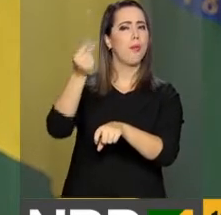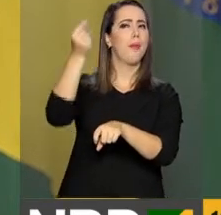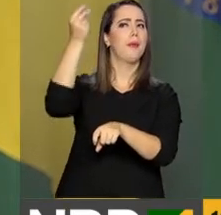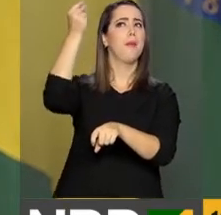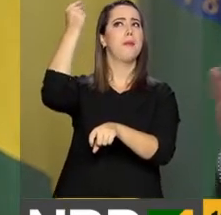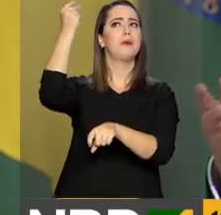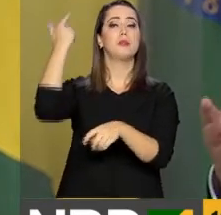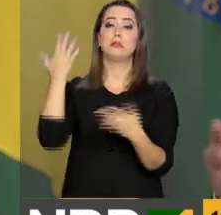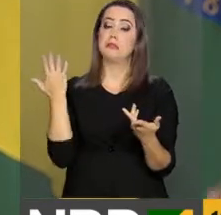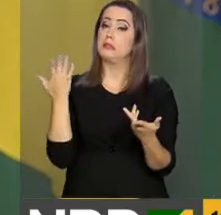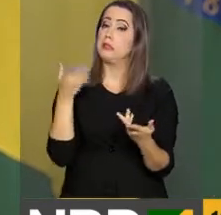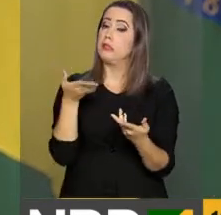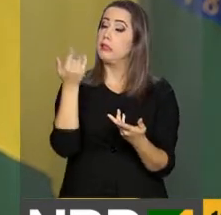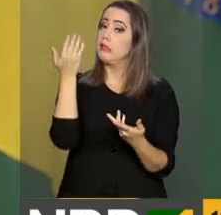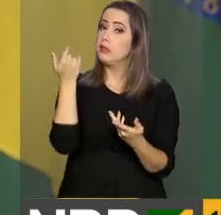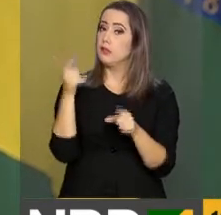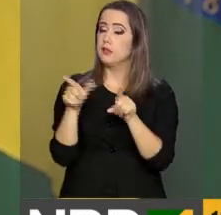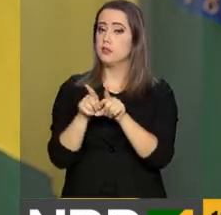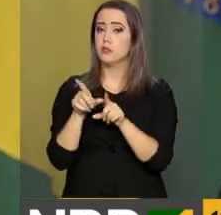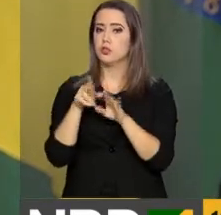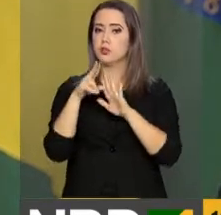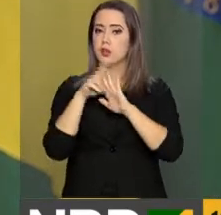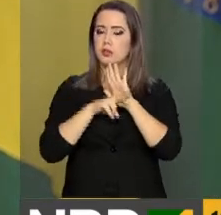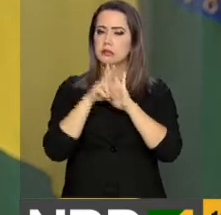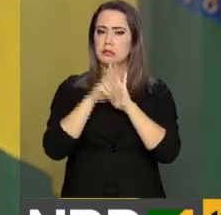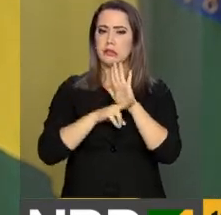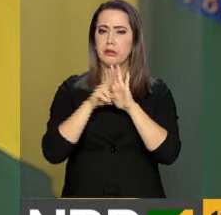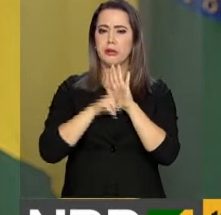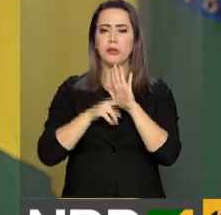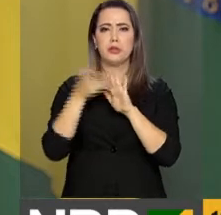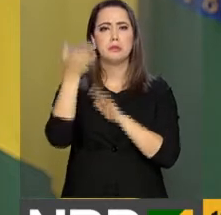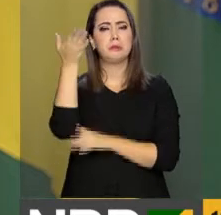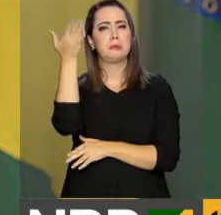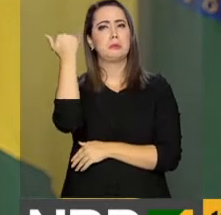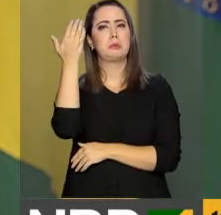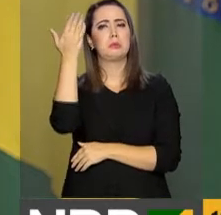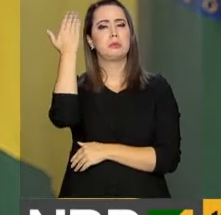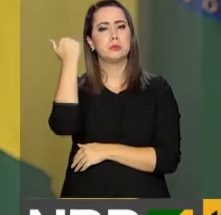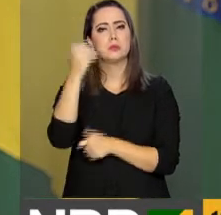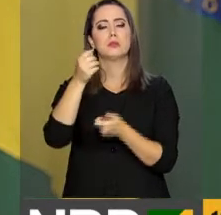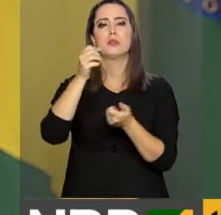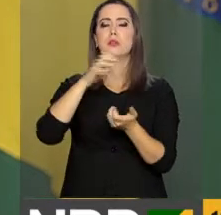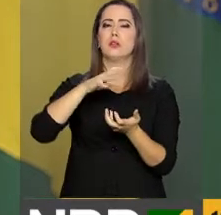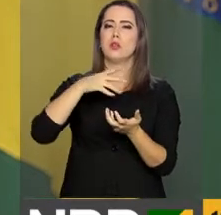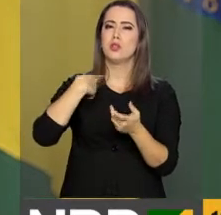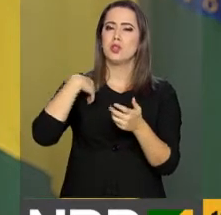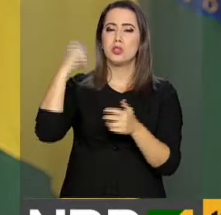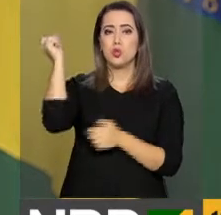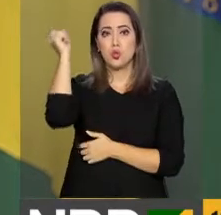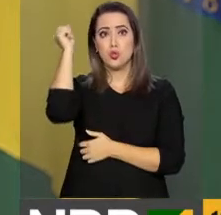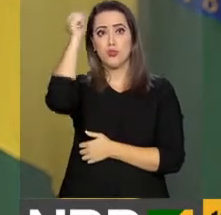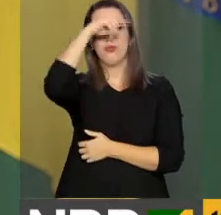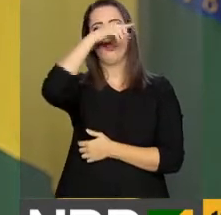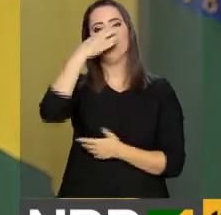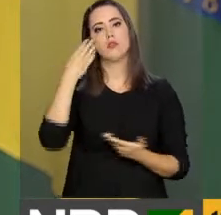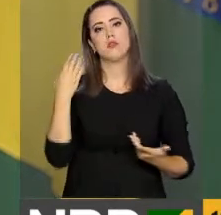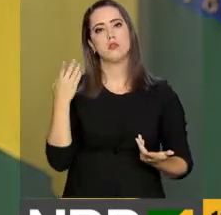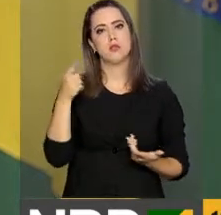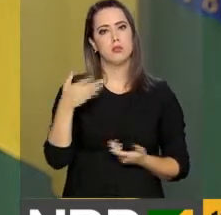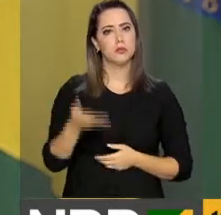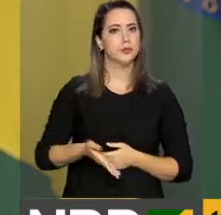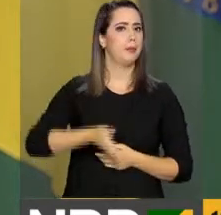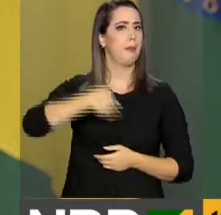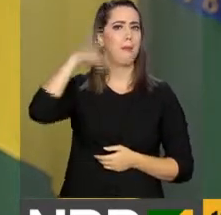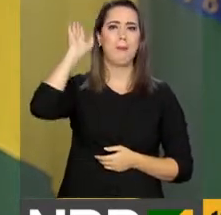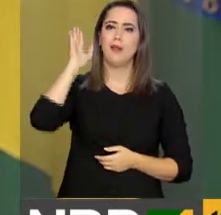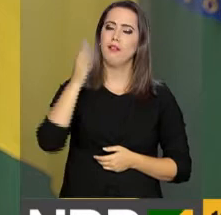Que, na verdade, convivia com regras antiquadas, anacrônicas, convivia com regras literalmente